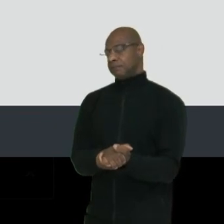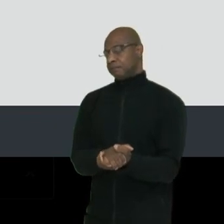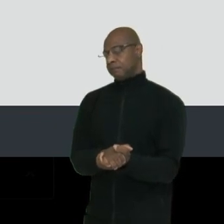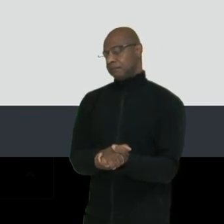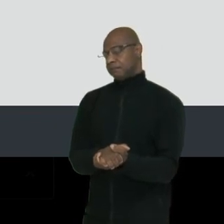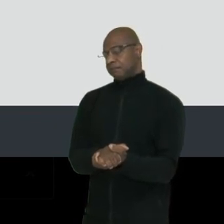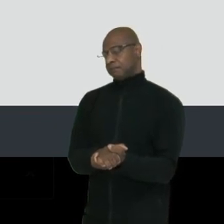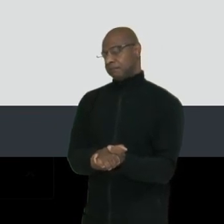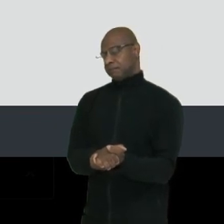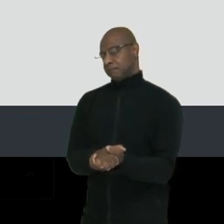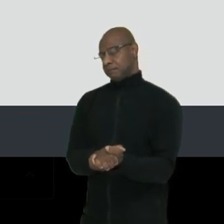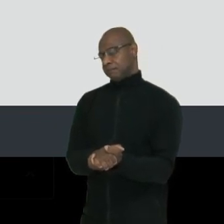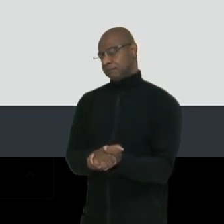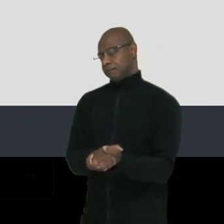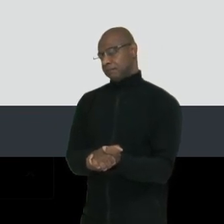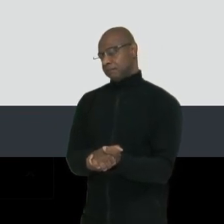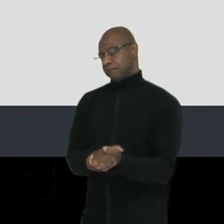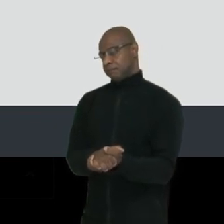Tuesday.